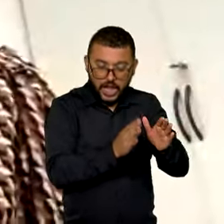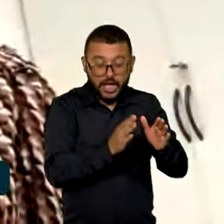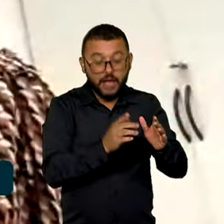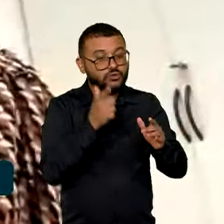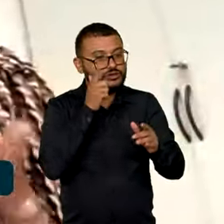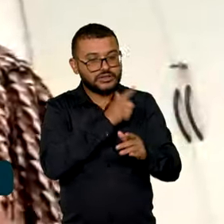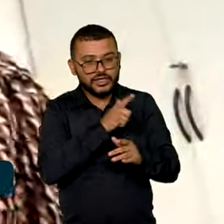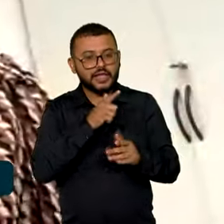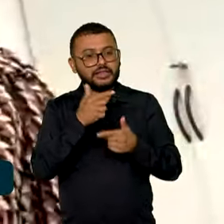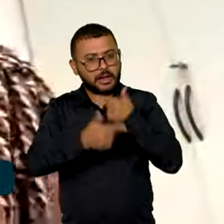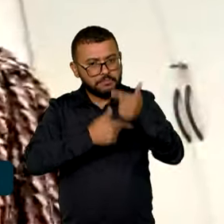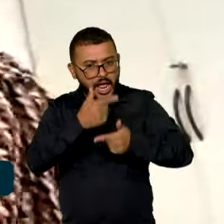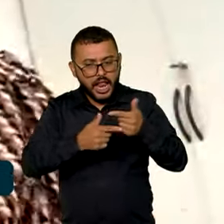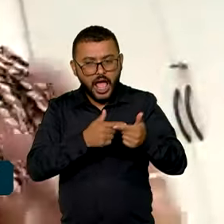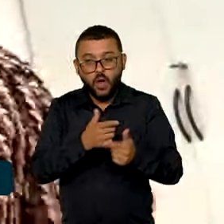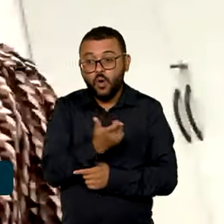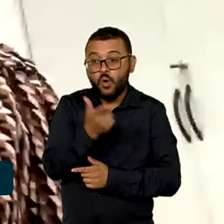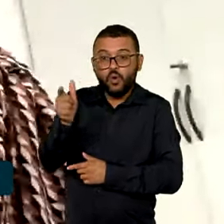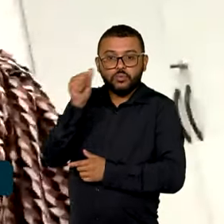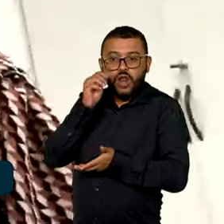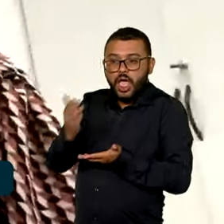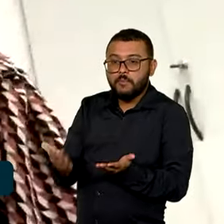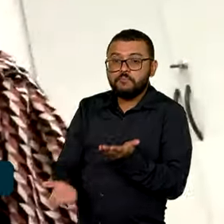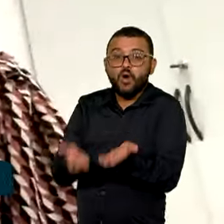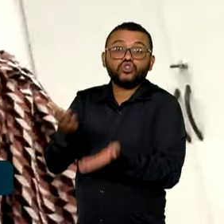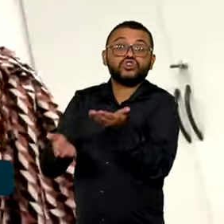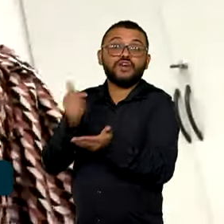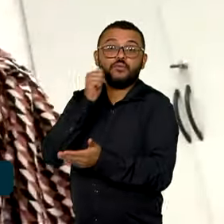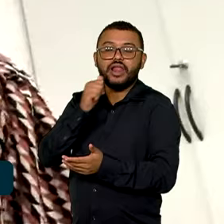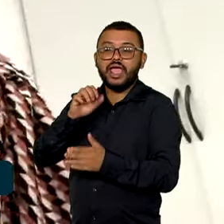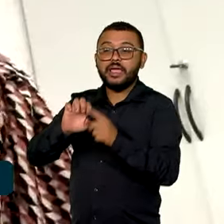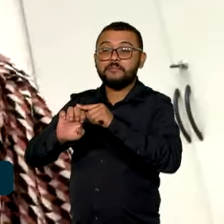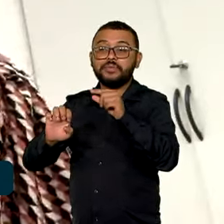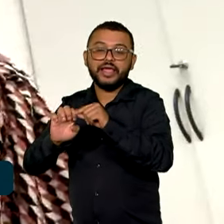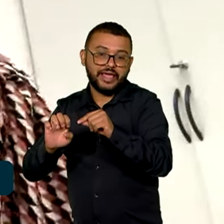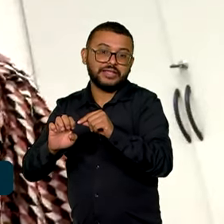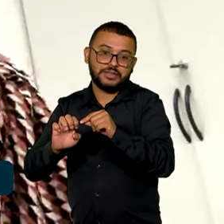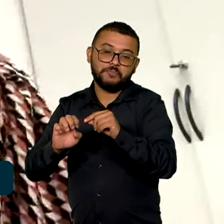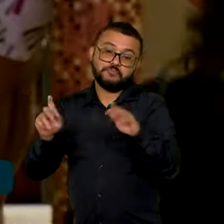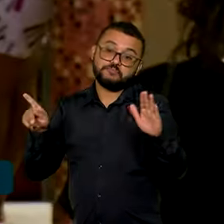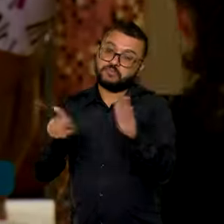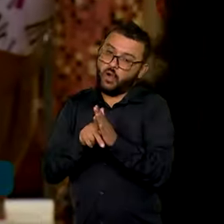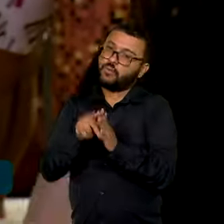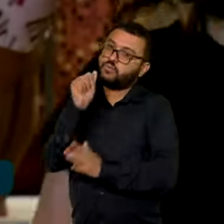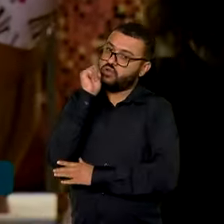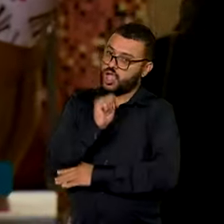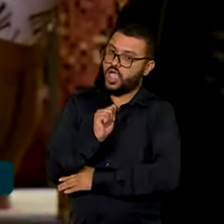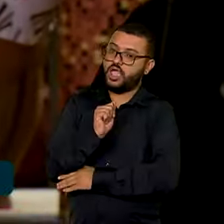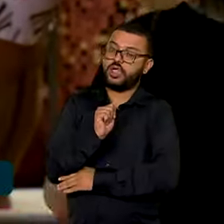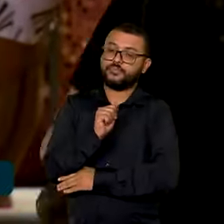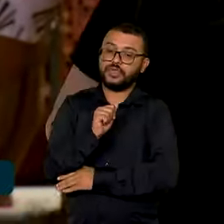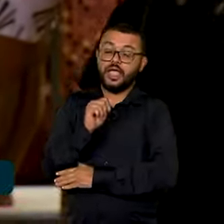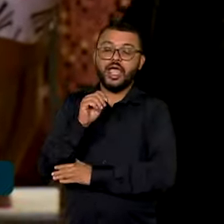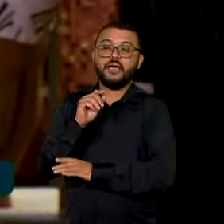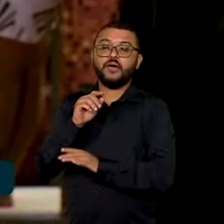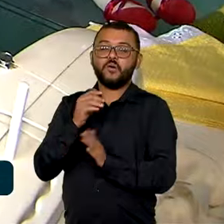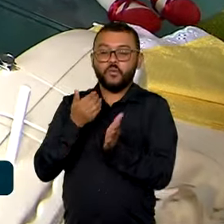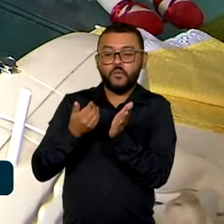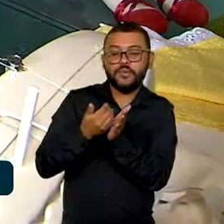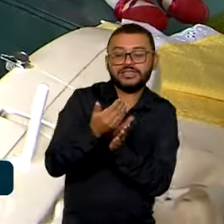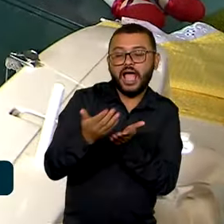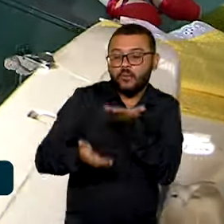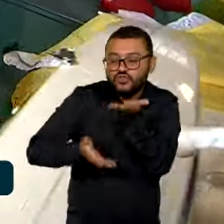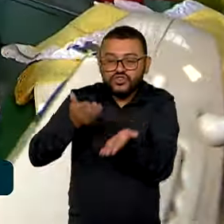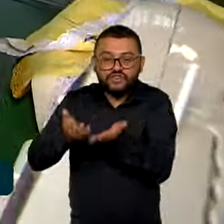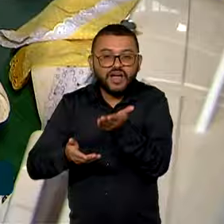competitivas ou que possam criar, estimule a criação de negócios liderados por mulheres. Ao impulsionar as mulheres, o